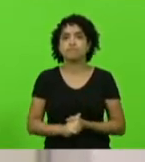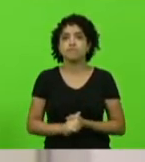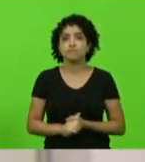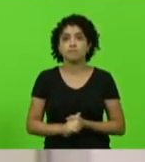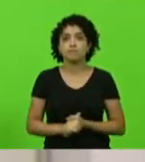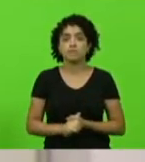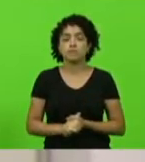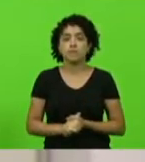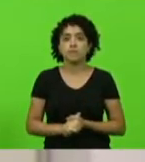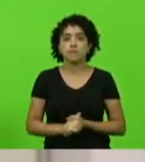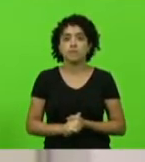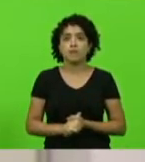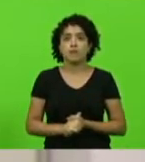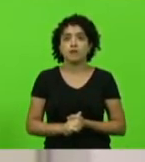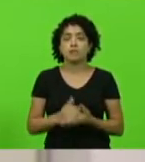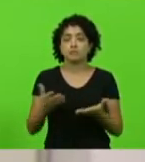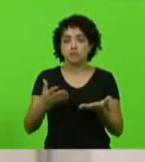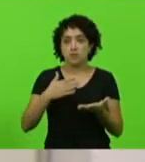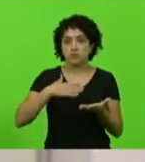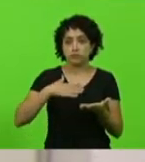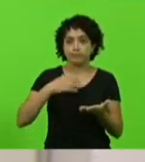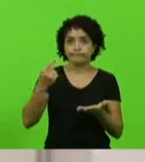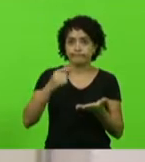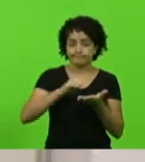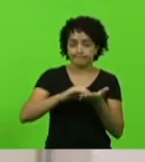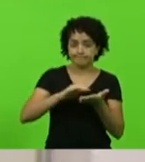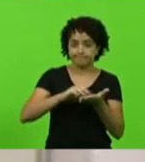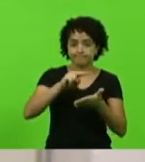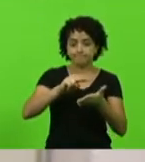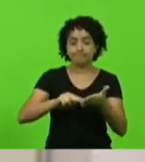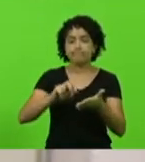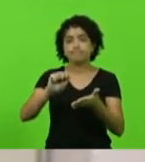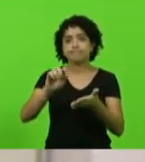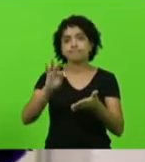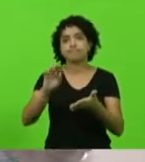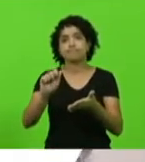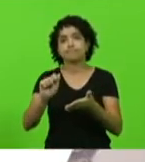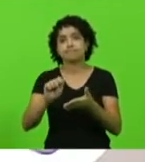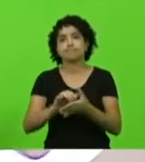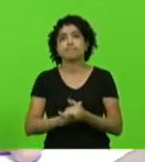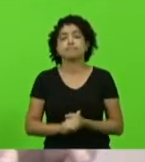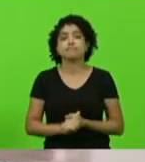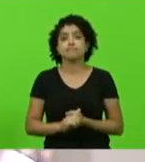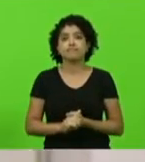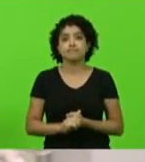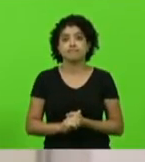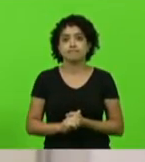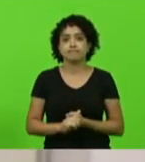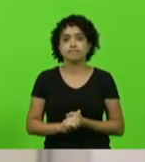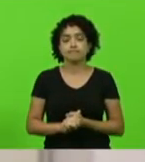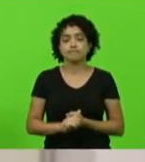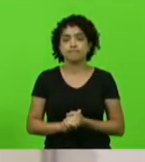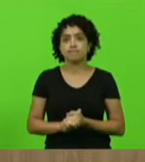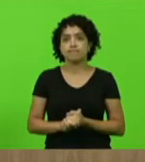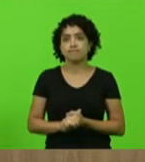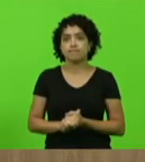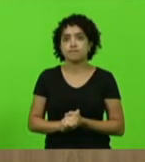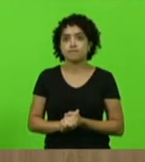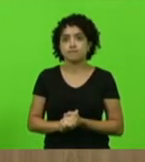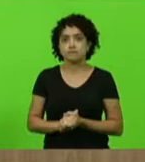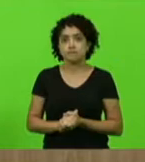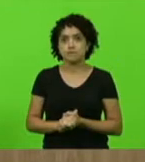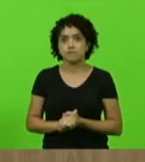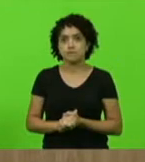horário regimental. Para constar, eu, primeiro secretário, lavrei a presente ata. Era esta ata, senhor presidente.